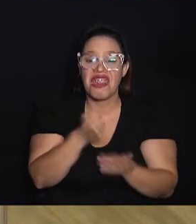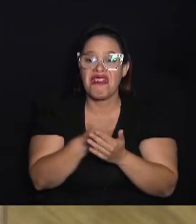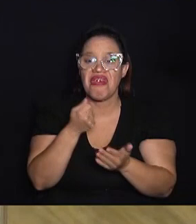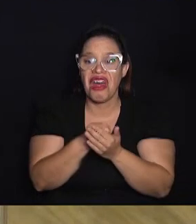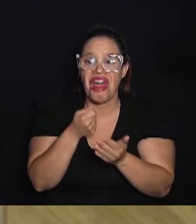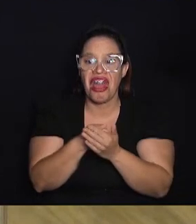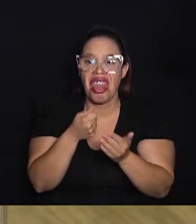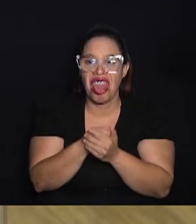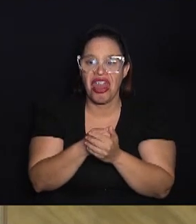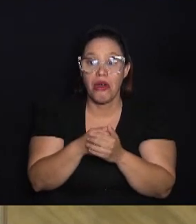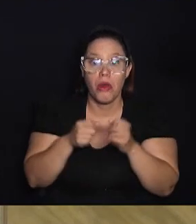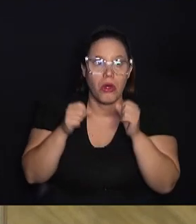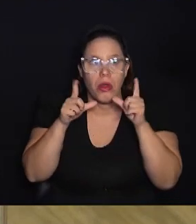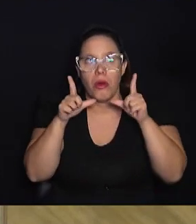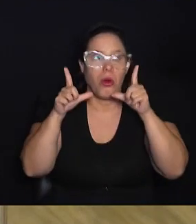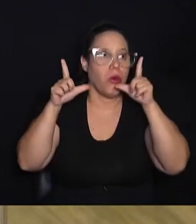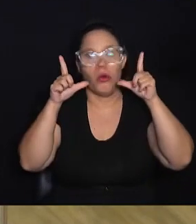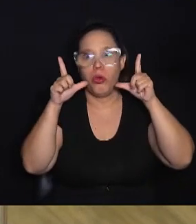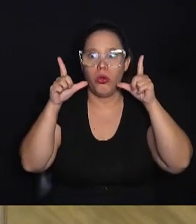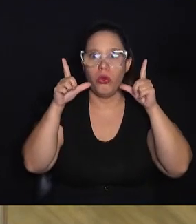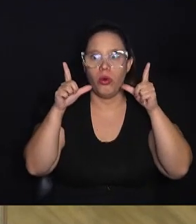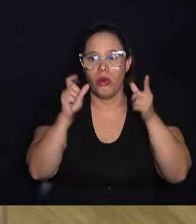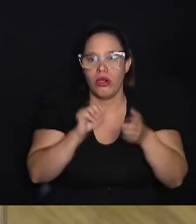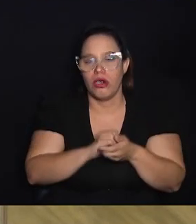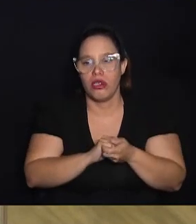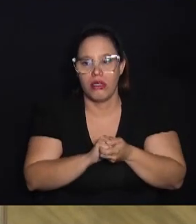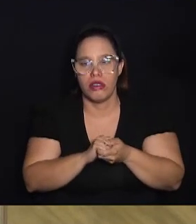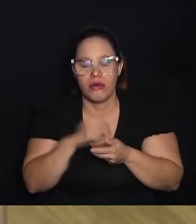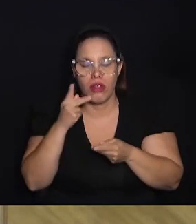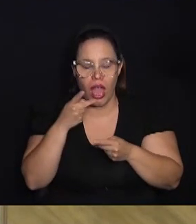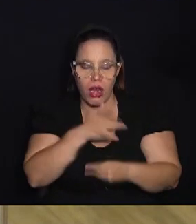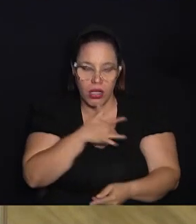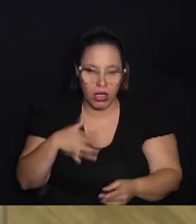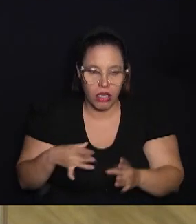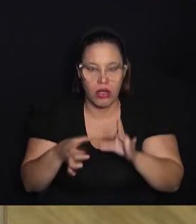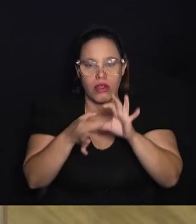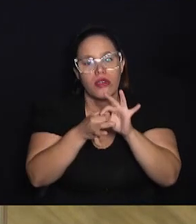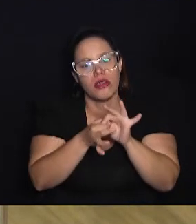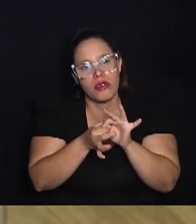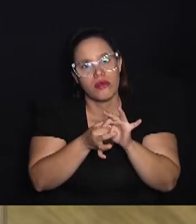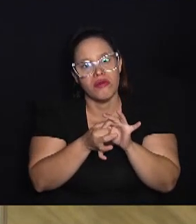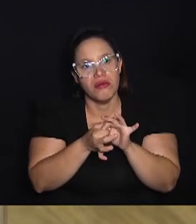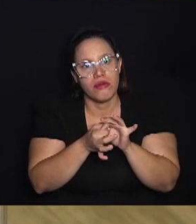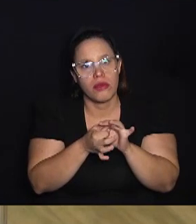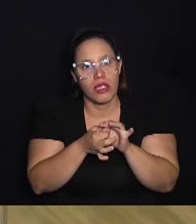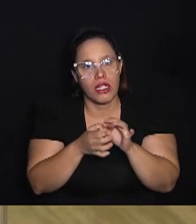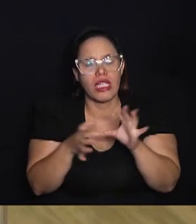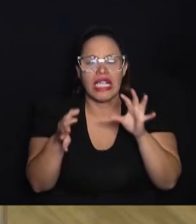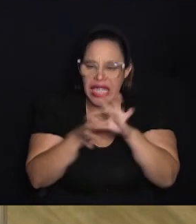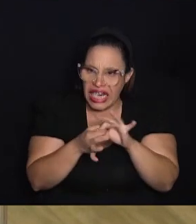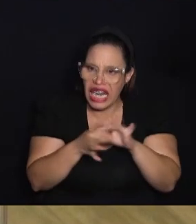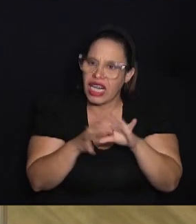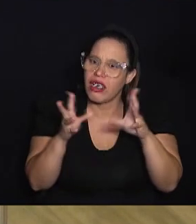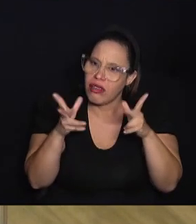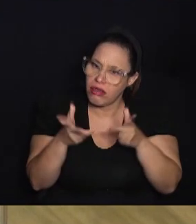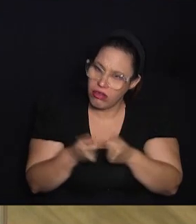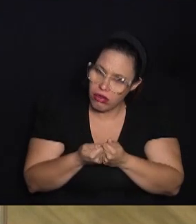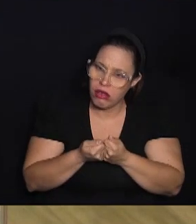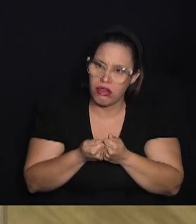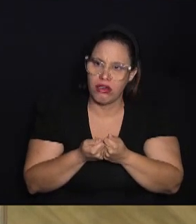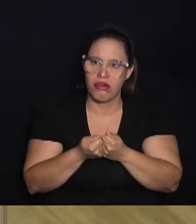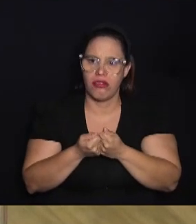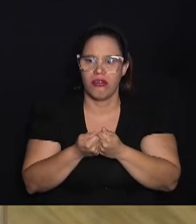coisas exuberantes e principalmente vamos falar a gente tá falando de saúde integrativa então Eh integra várias coisas né